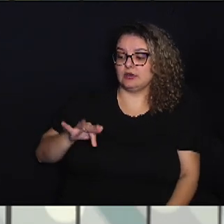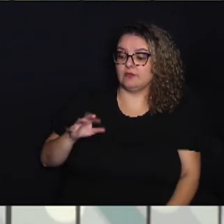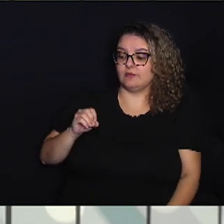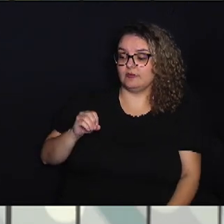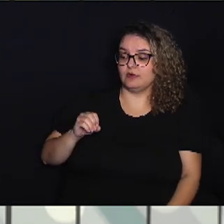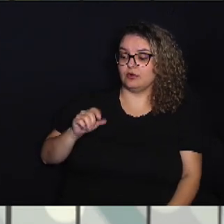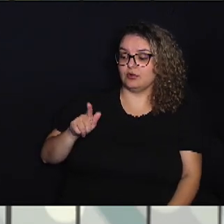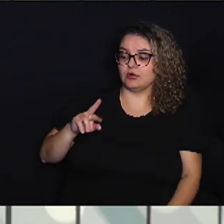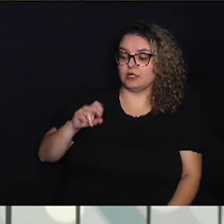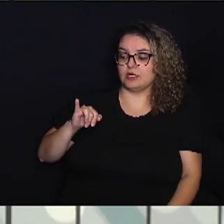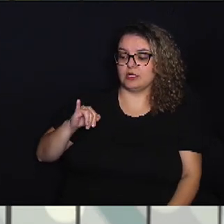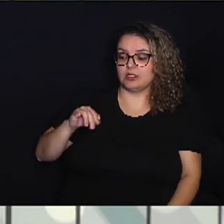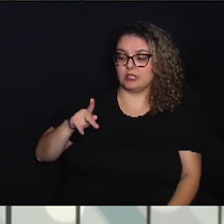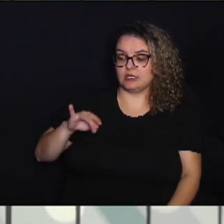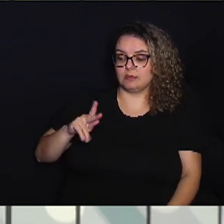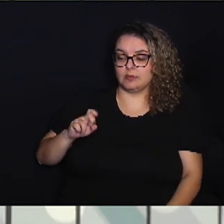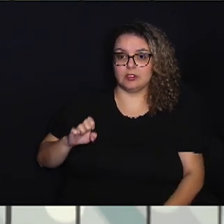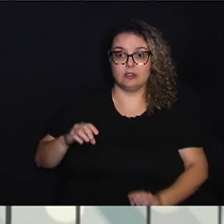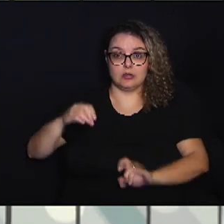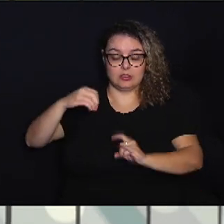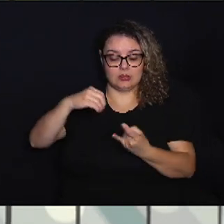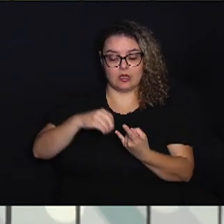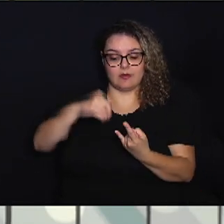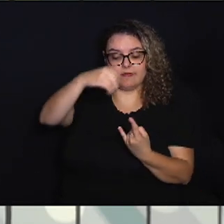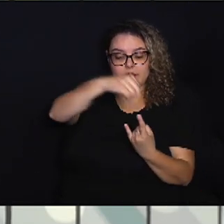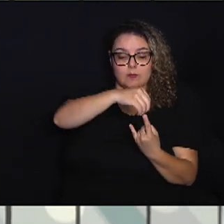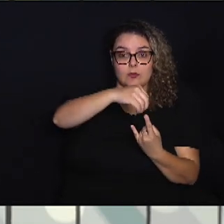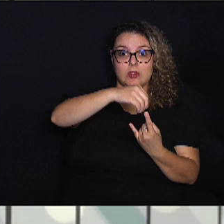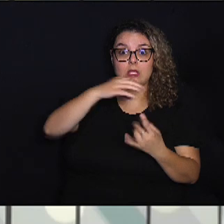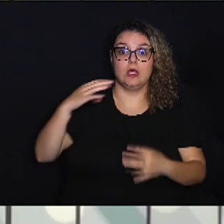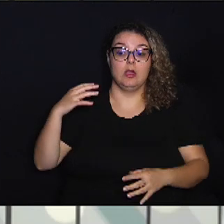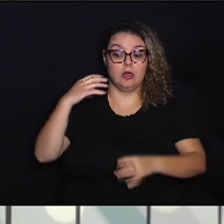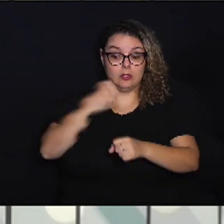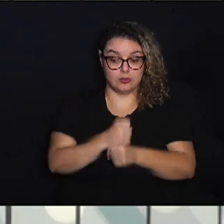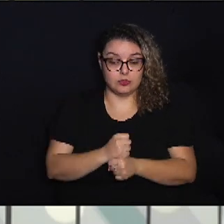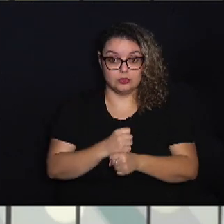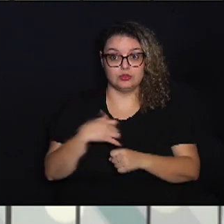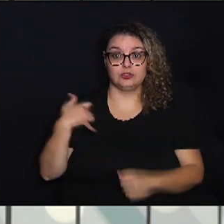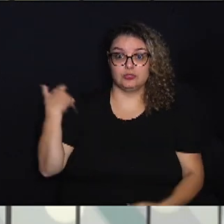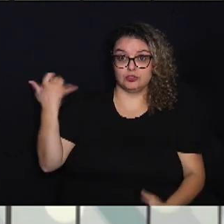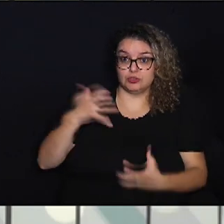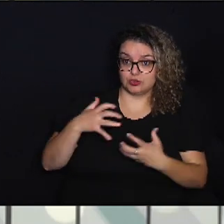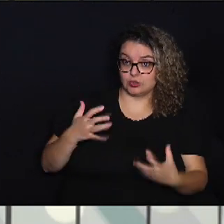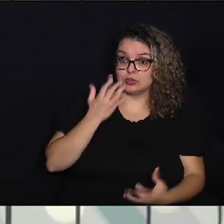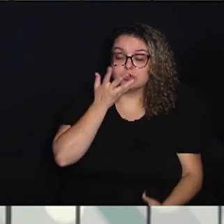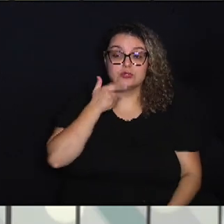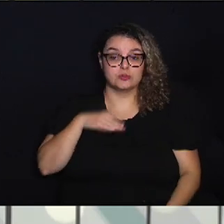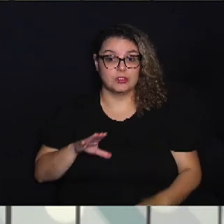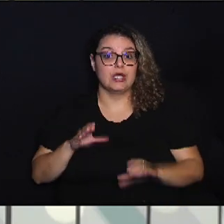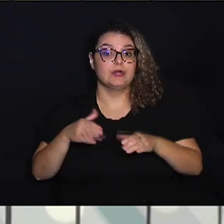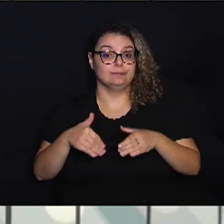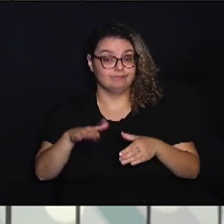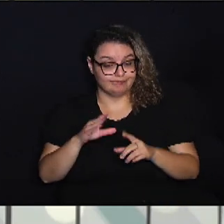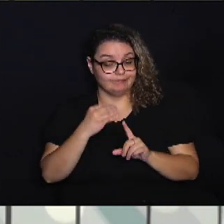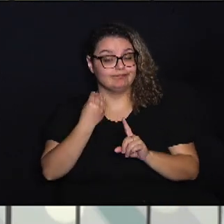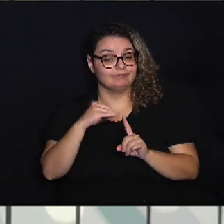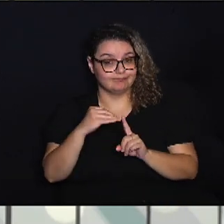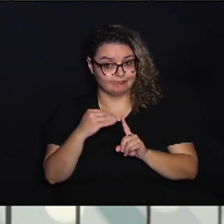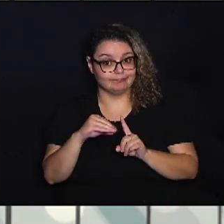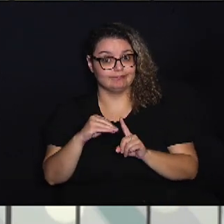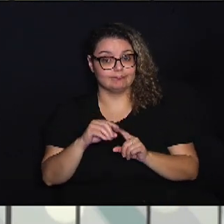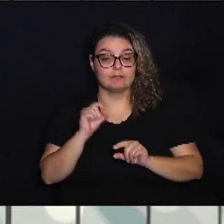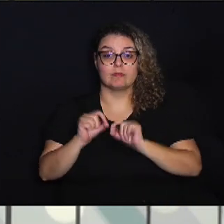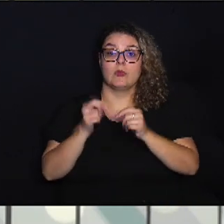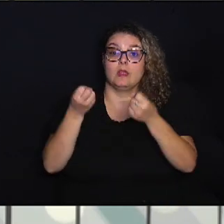Fiocruz apontam que desse total, crianças e idosos são os grupos mais vulneráveis. Quem